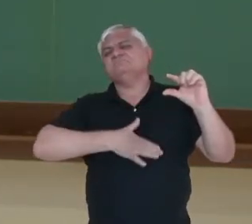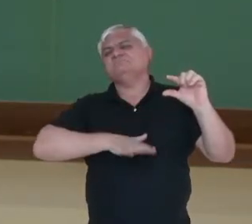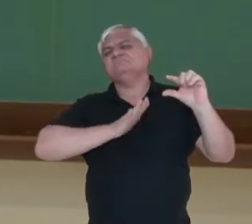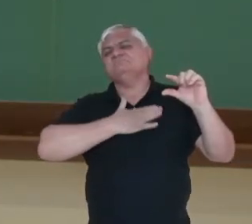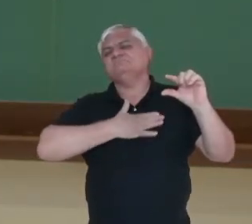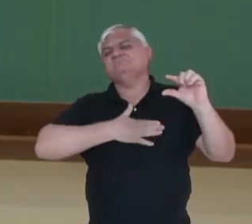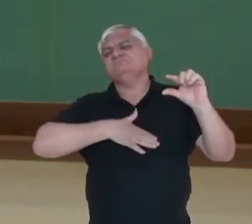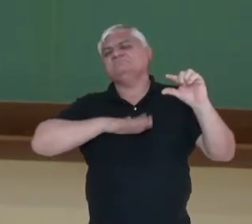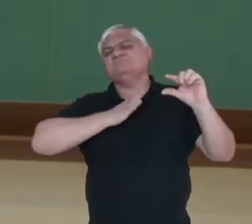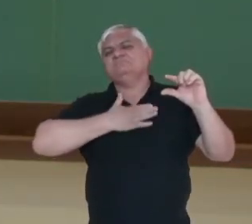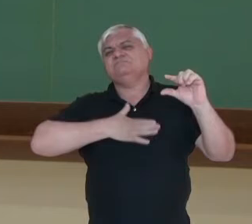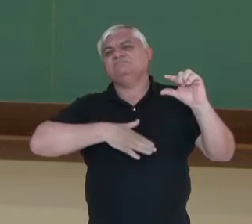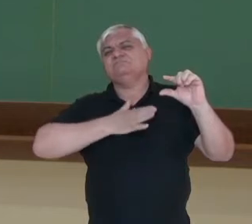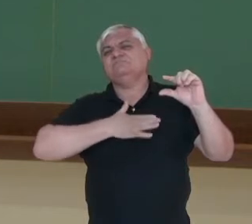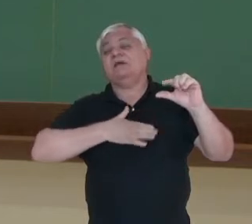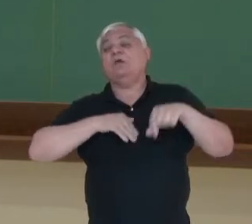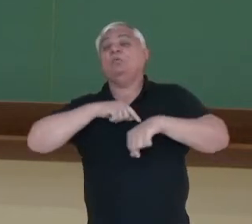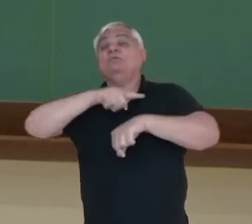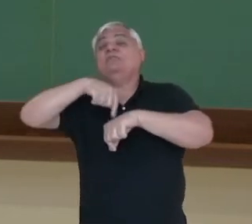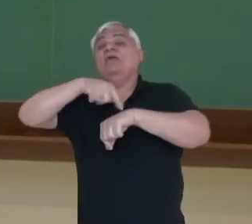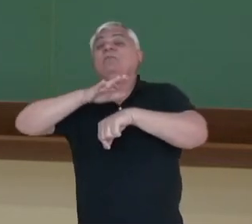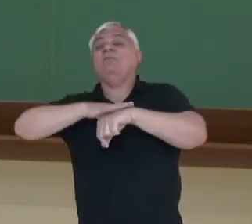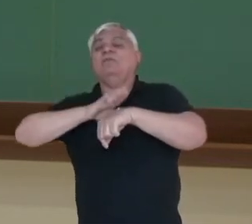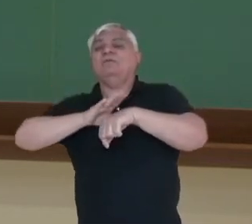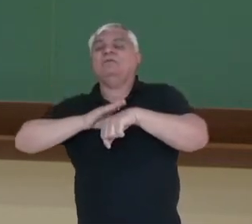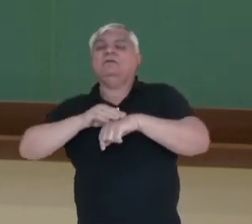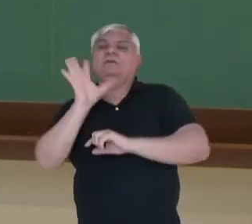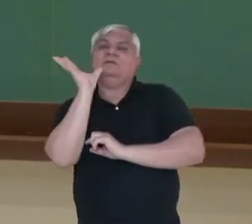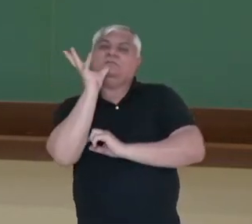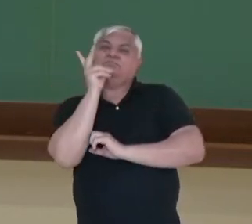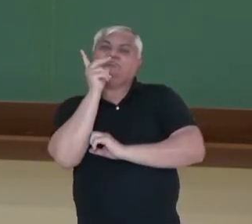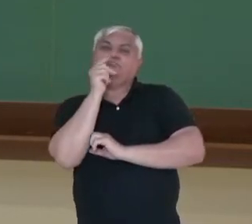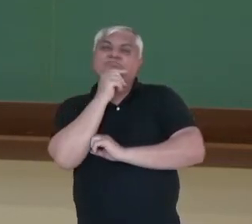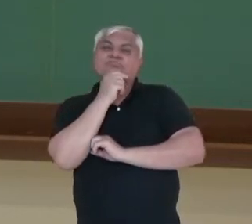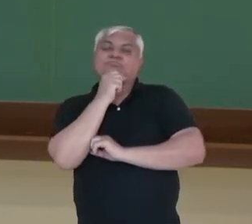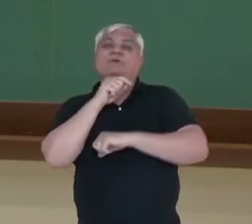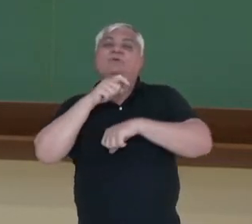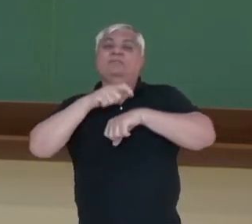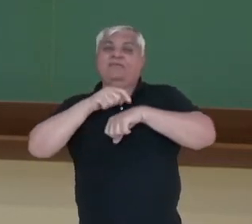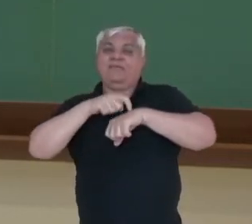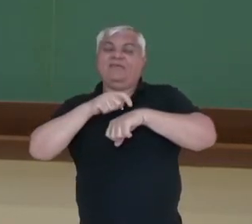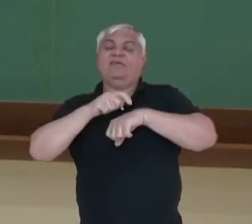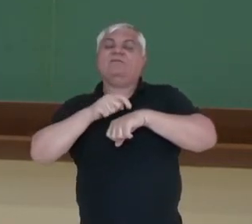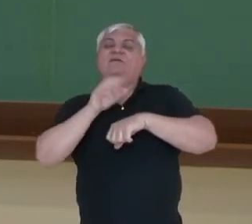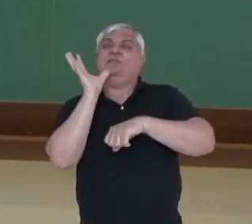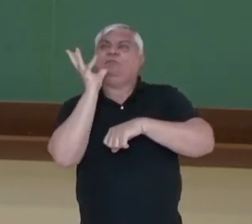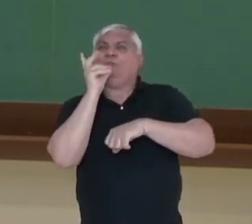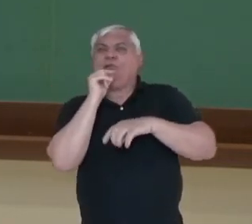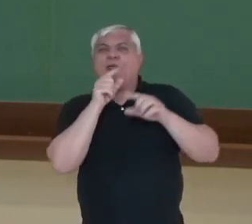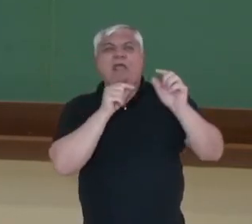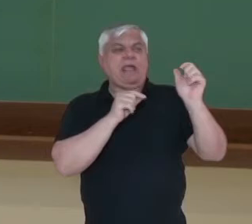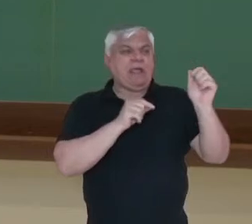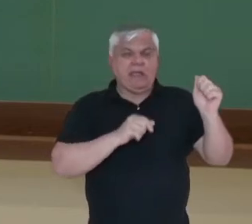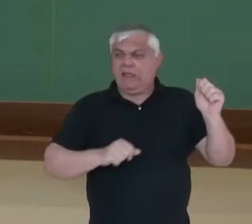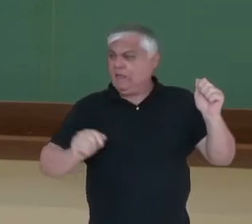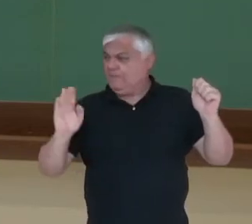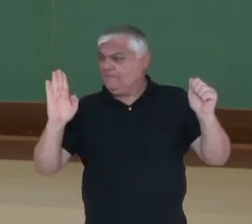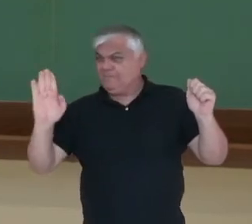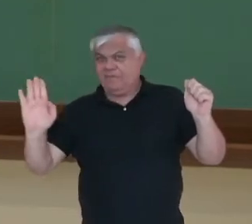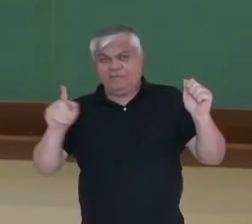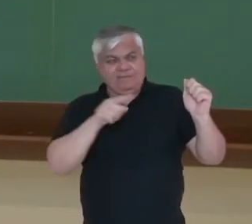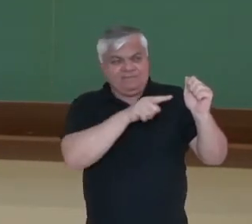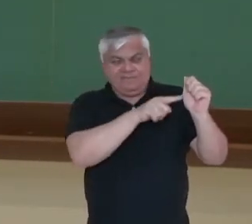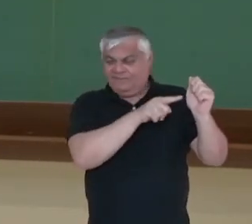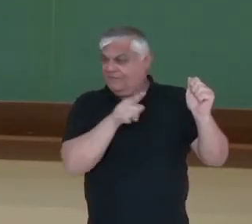então provavelmente ele vai demorar mais para cumprir o percurso, para cumprir o trajeto, que é se deslocar do